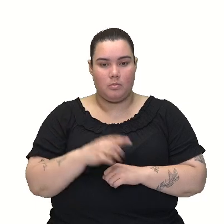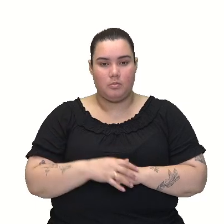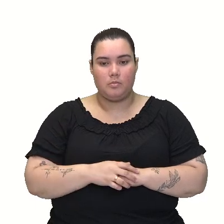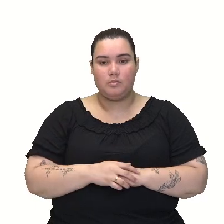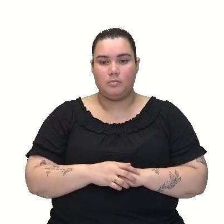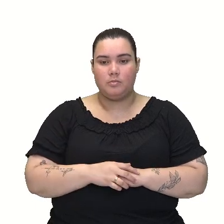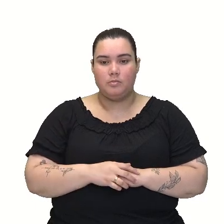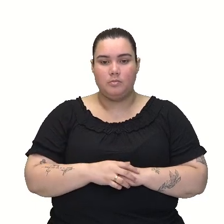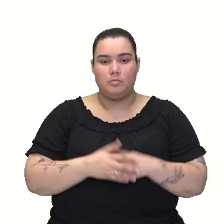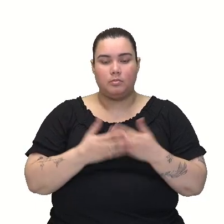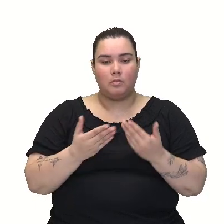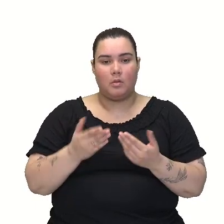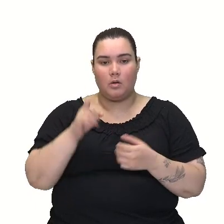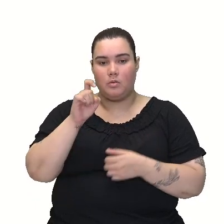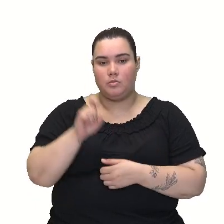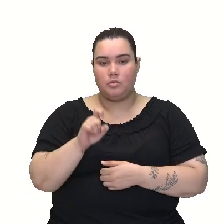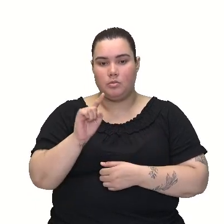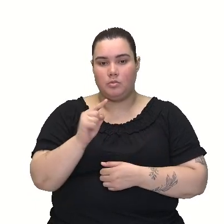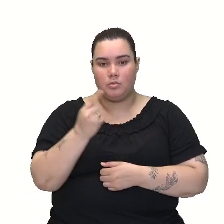Então, x1